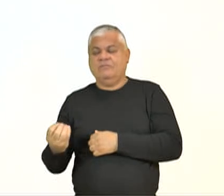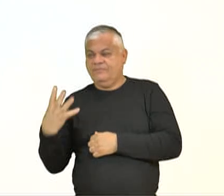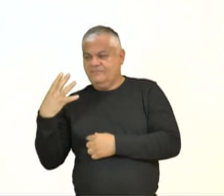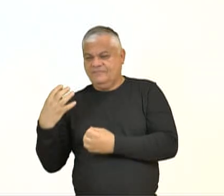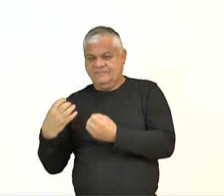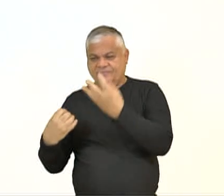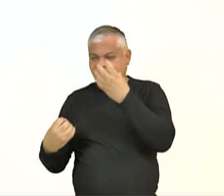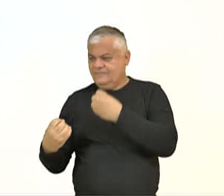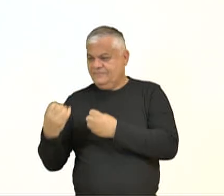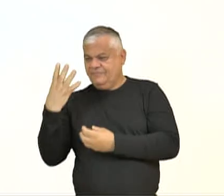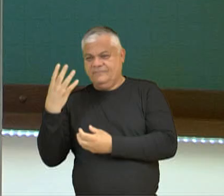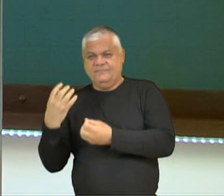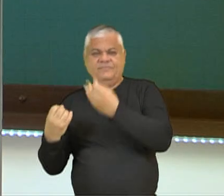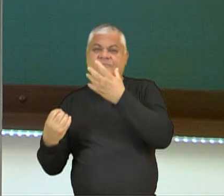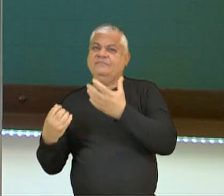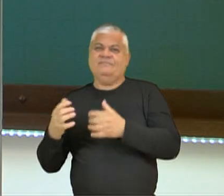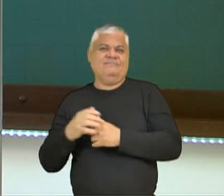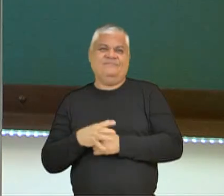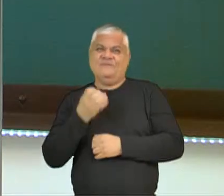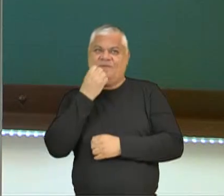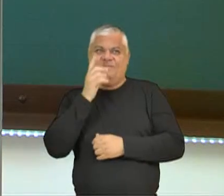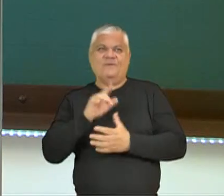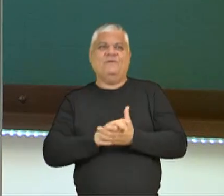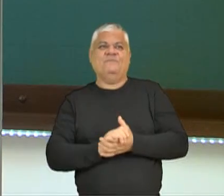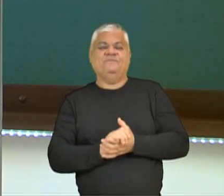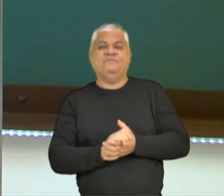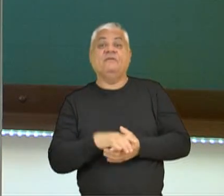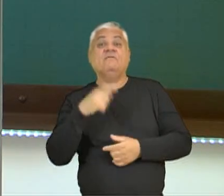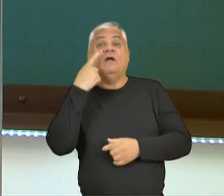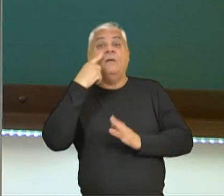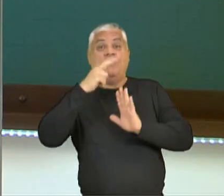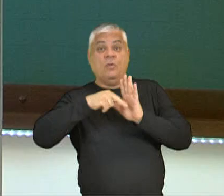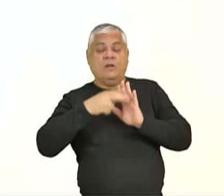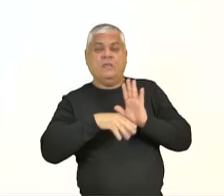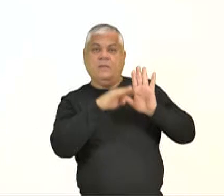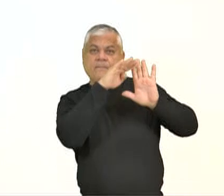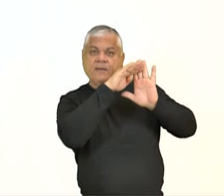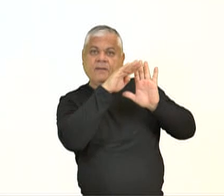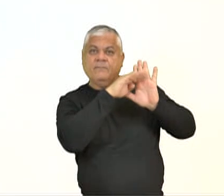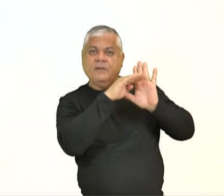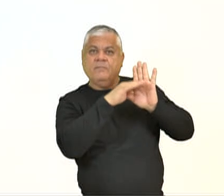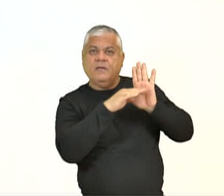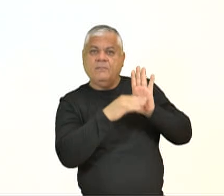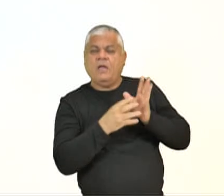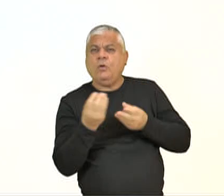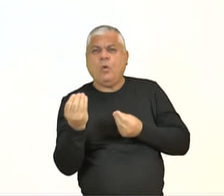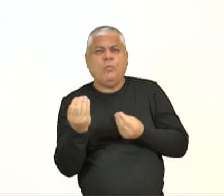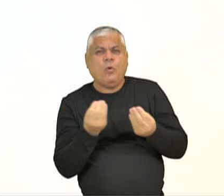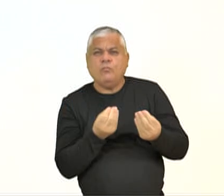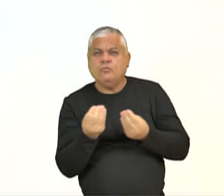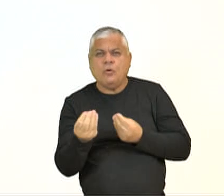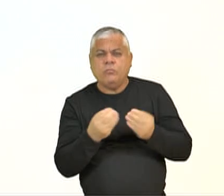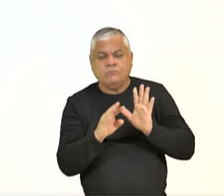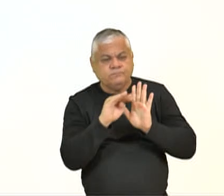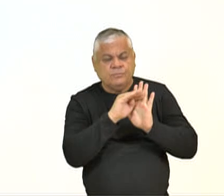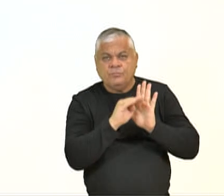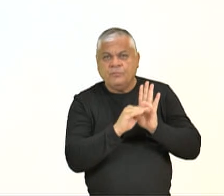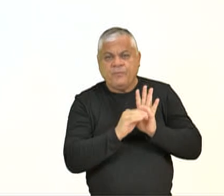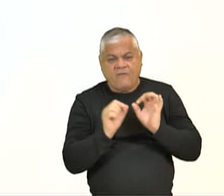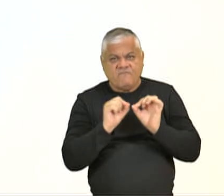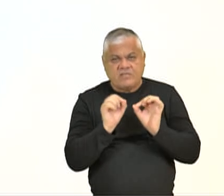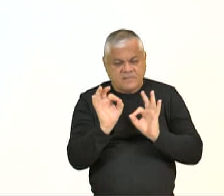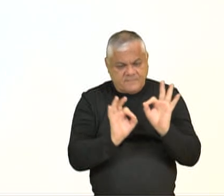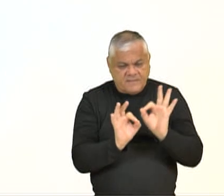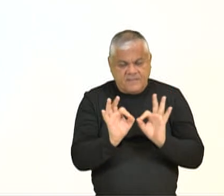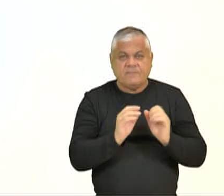de interatividade que a gente comentou. Vamos ler aqui comigo passo a passo agora, né? Após definido o tema do júri simulado e